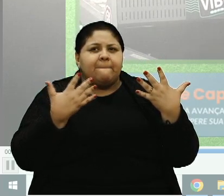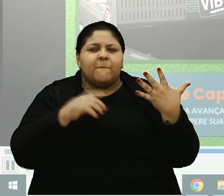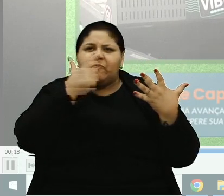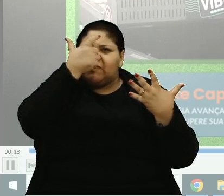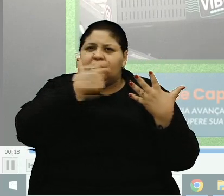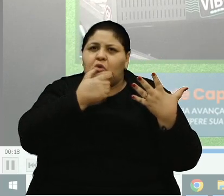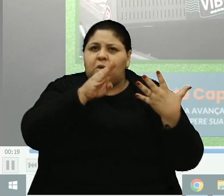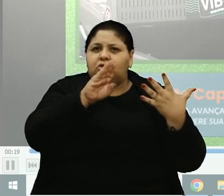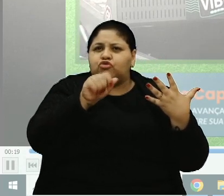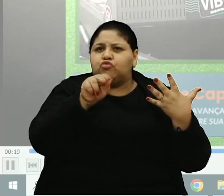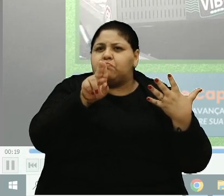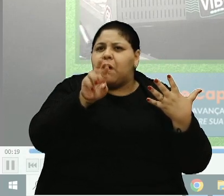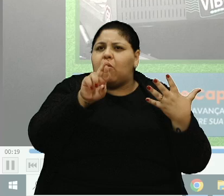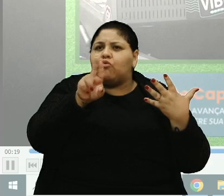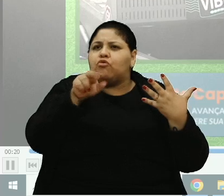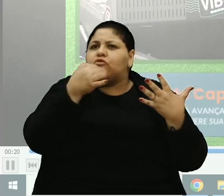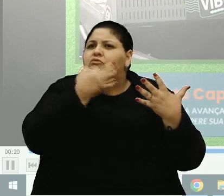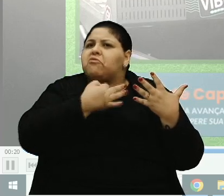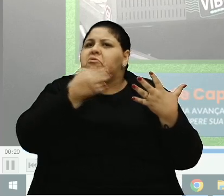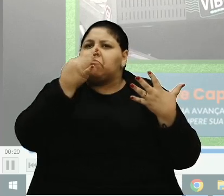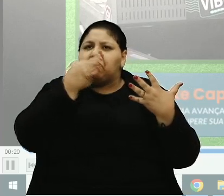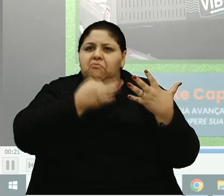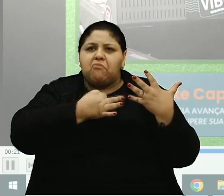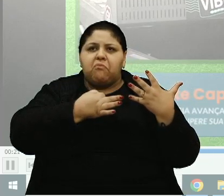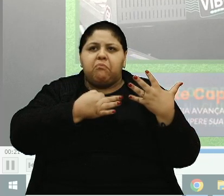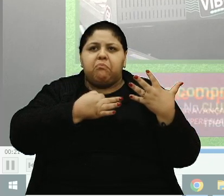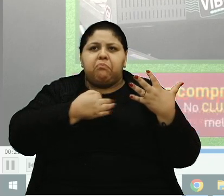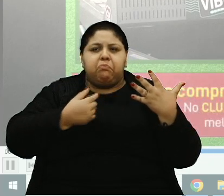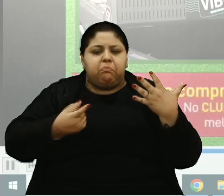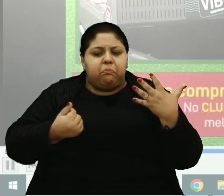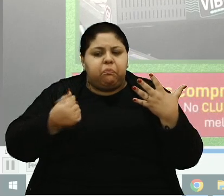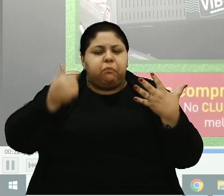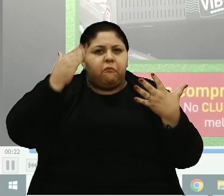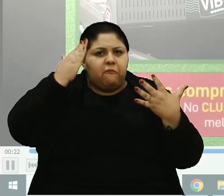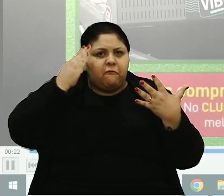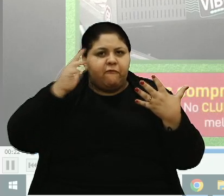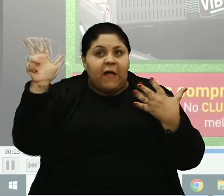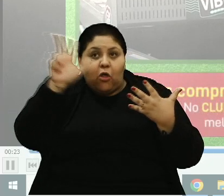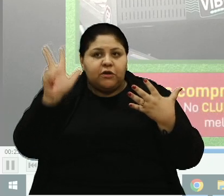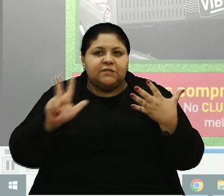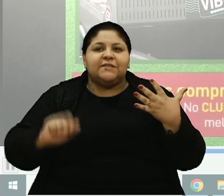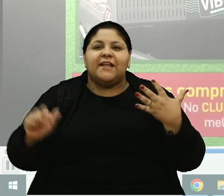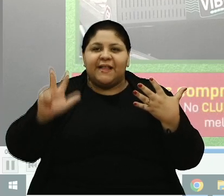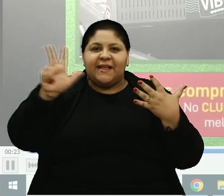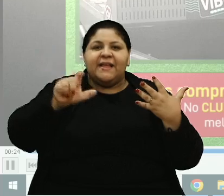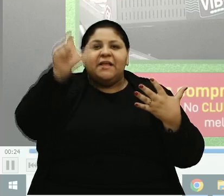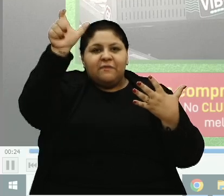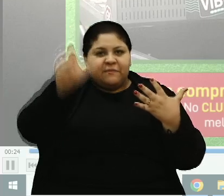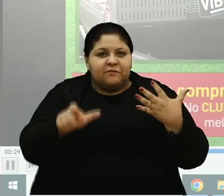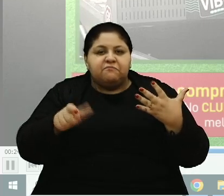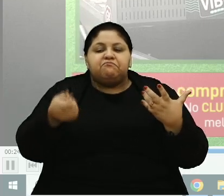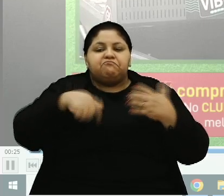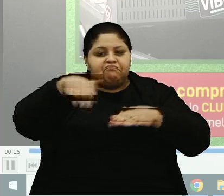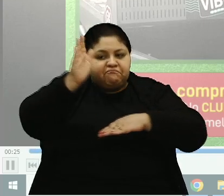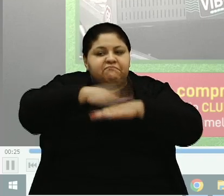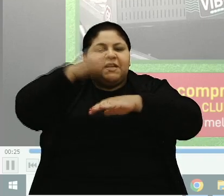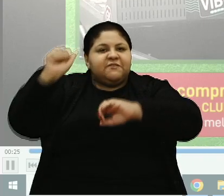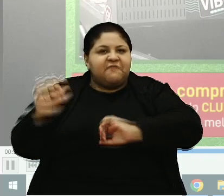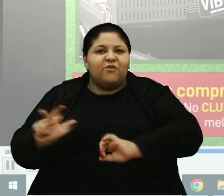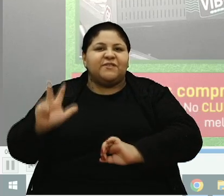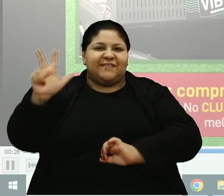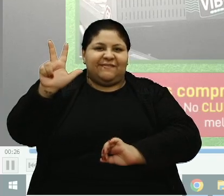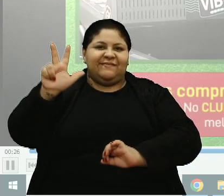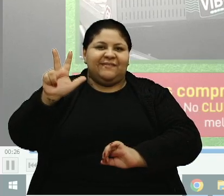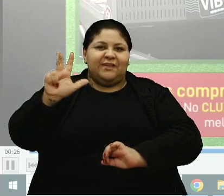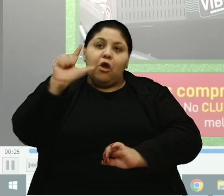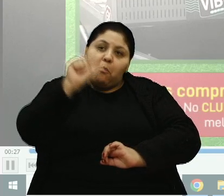Bauru de Caxias, ele é subvalorizado. Essa é a palavra. Pô. As pessoas teriam que dar mais valor ao Bauru de Caxias. Porque é